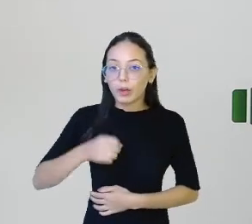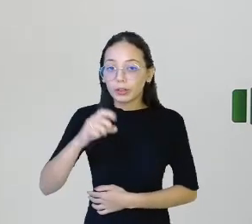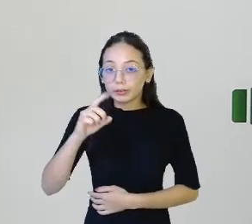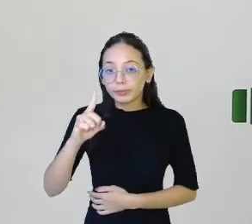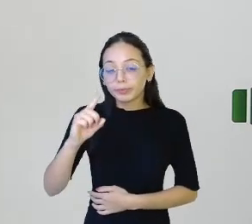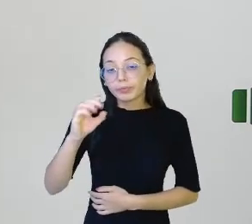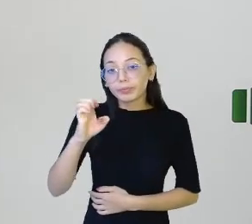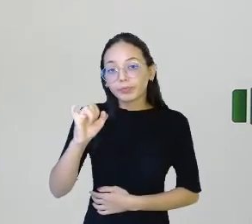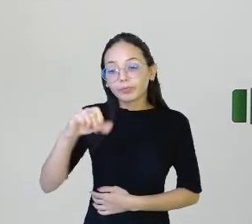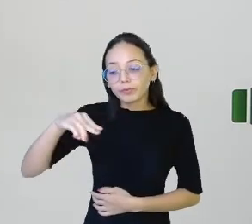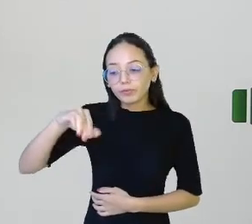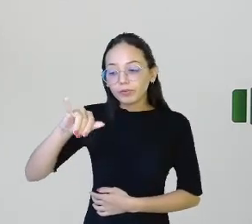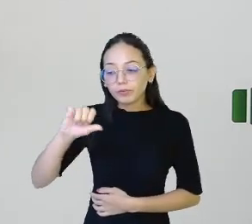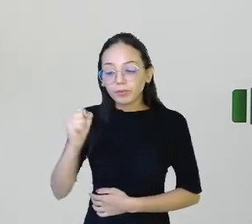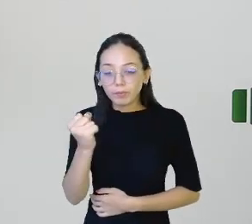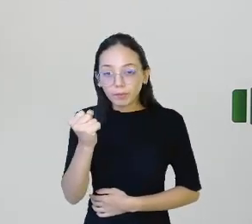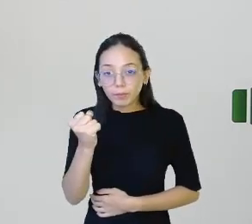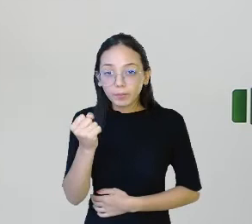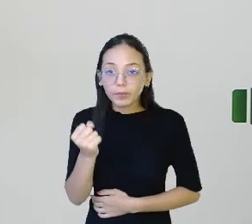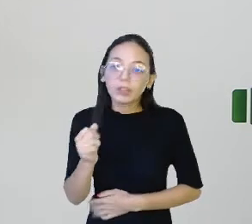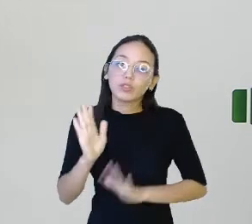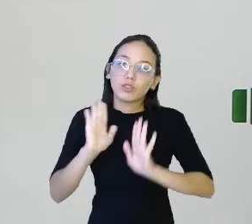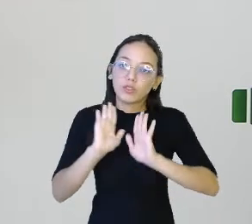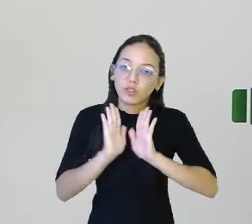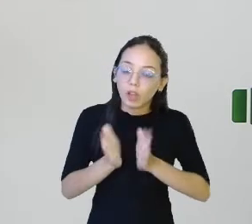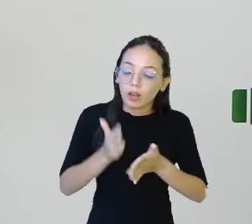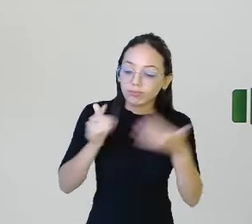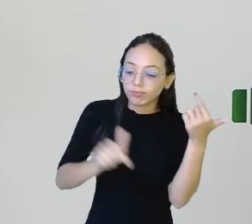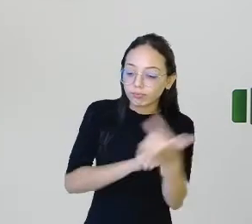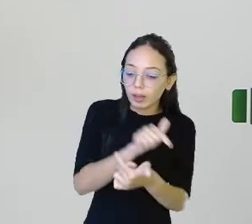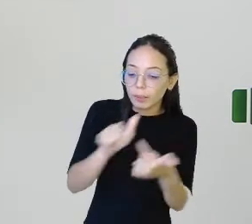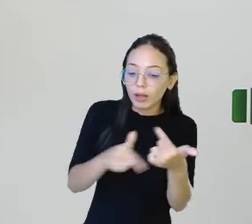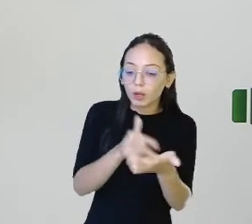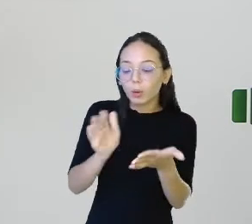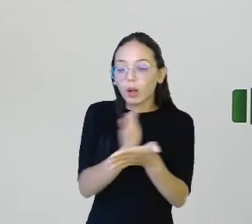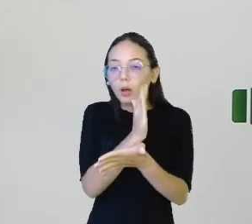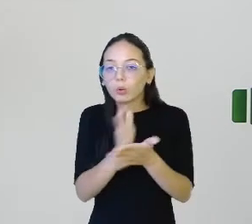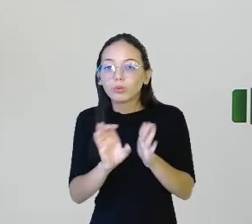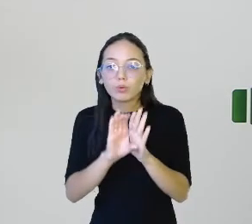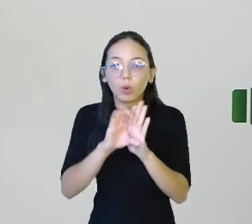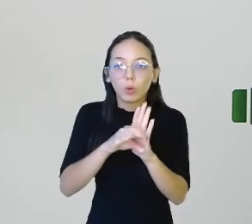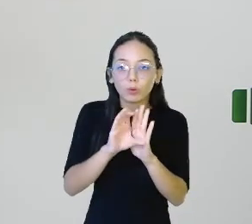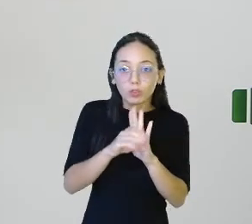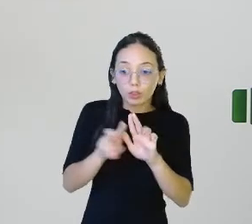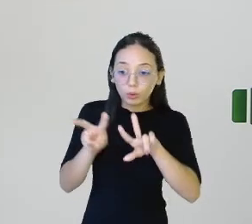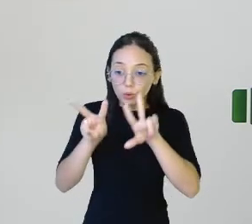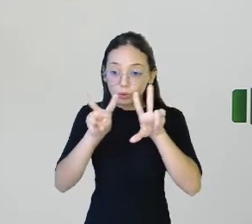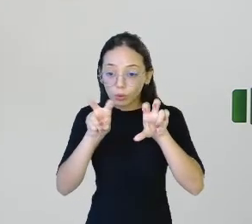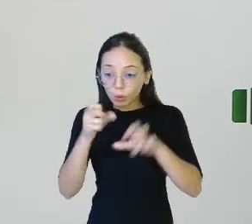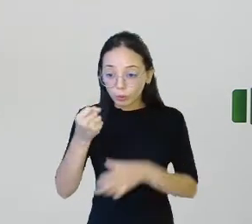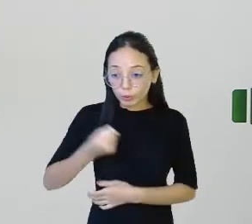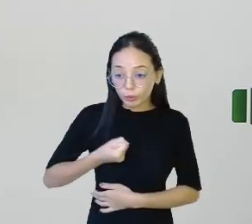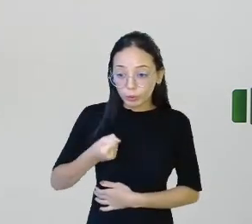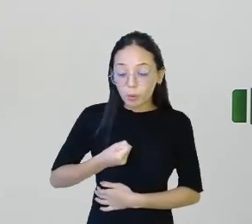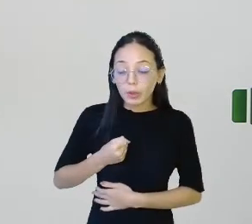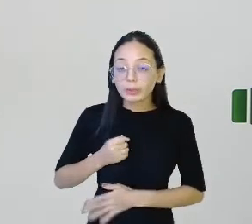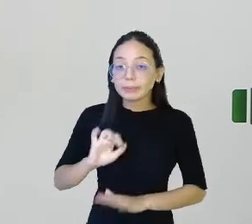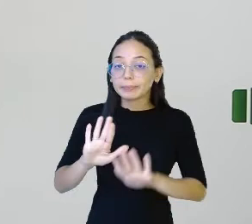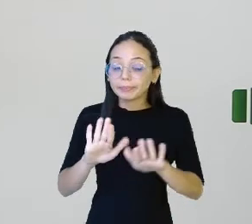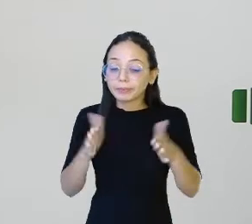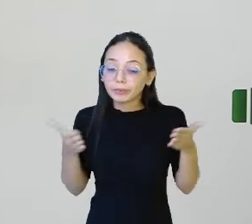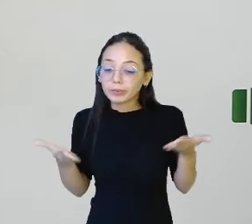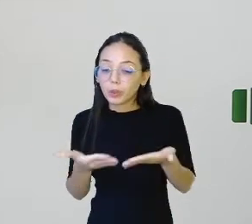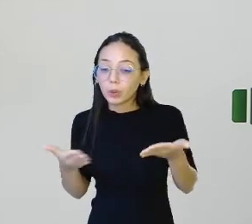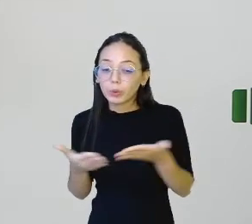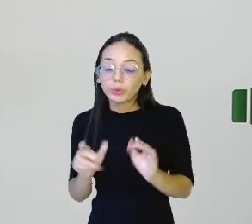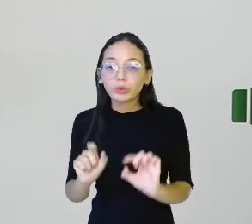mesmo, números decimais. A gente já trabalhou alguns conceitos sobre os números decimais. Hoje, a gente vai trabalhar de